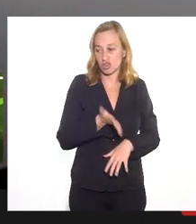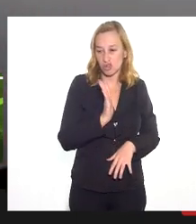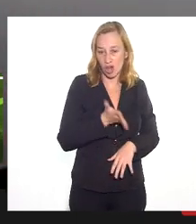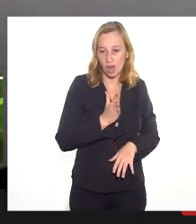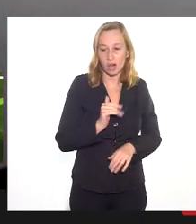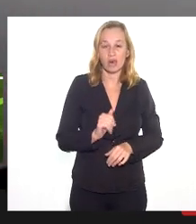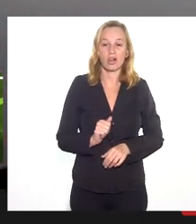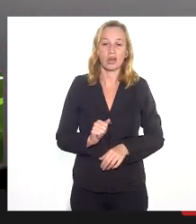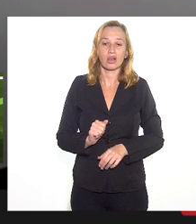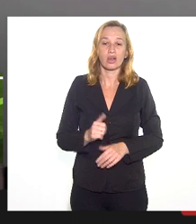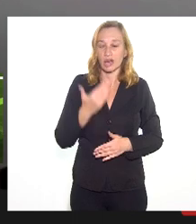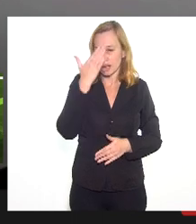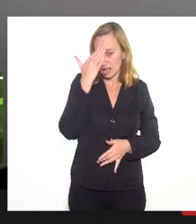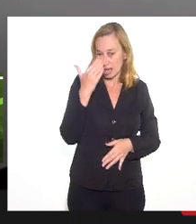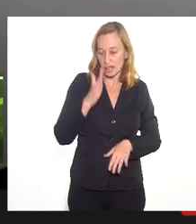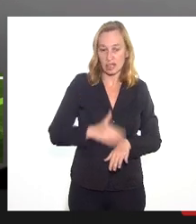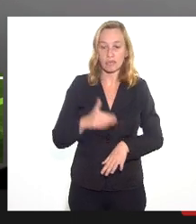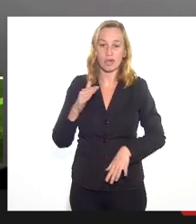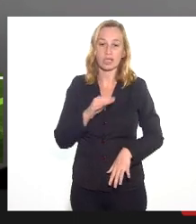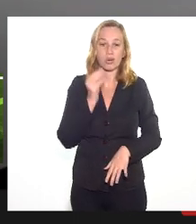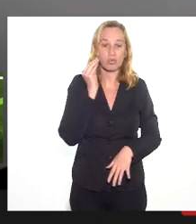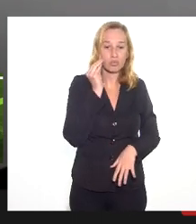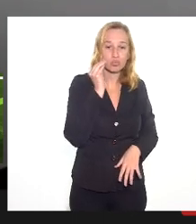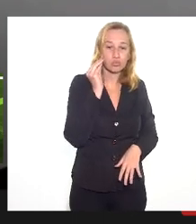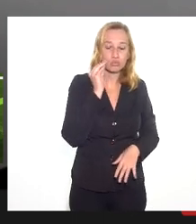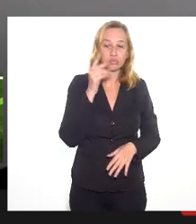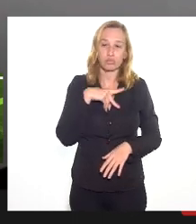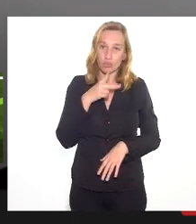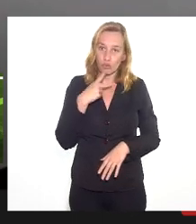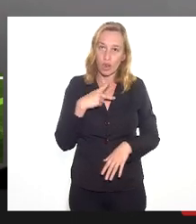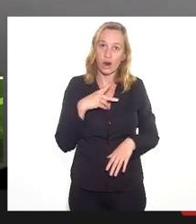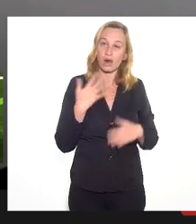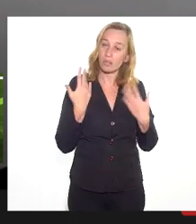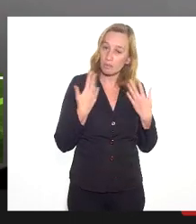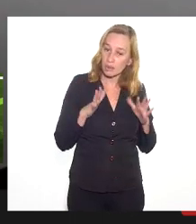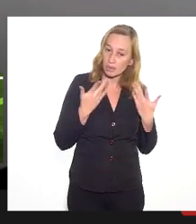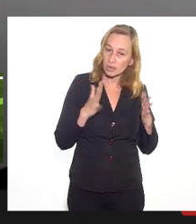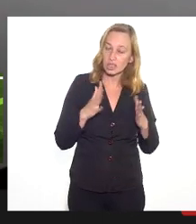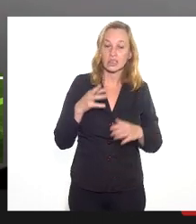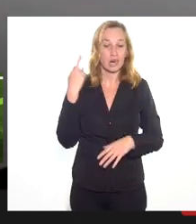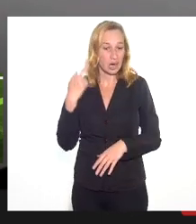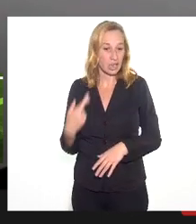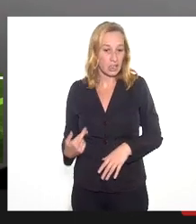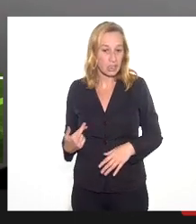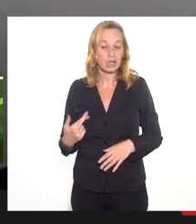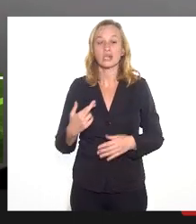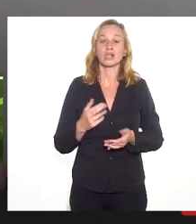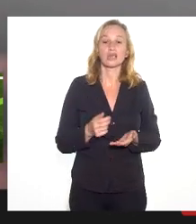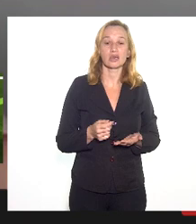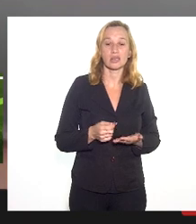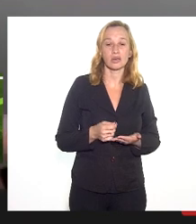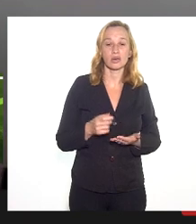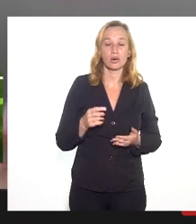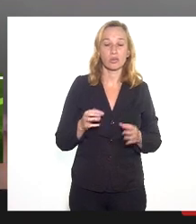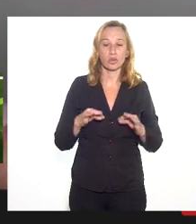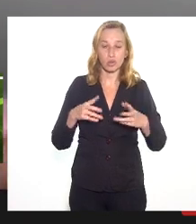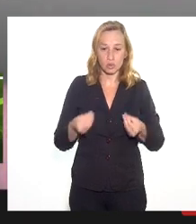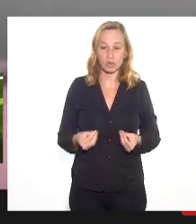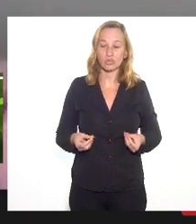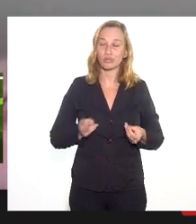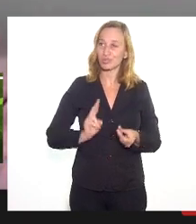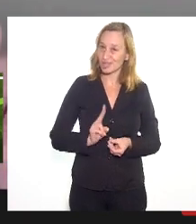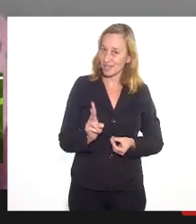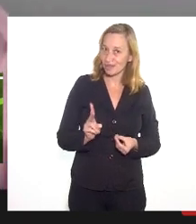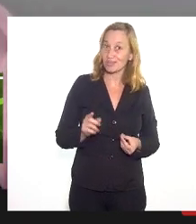alonguei um pouco, mas agradeço demais a oportunidade de intervir. Cumprimento a Renata pela agenda e, naturalmente, como